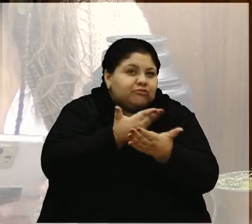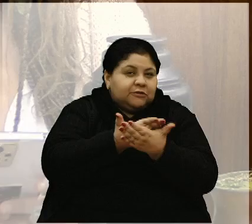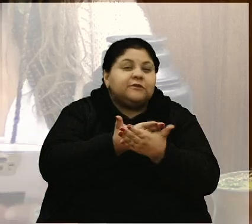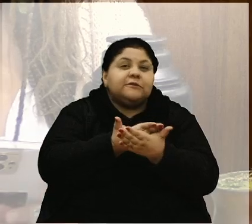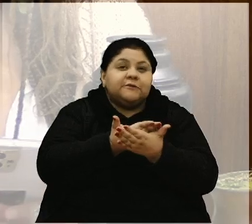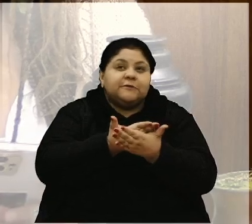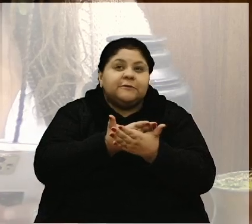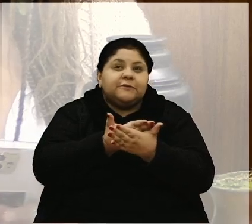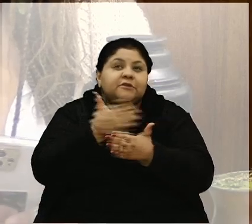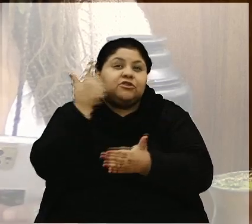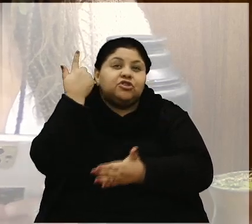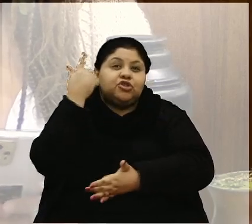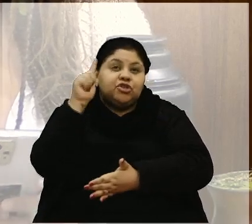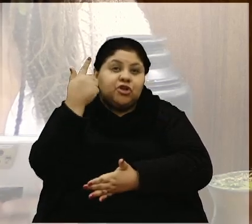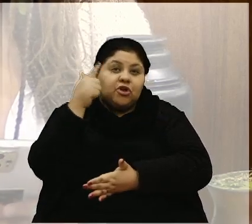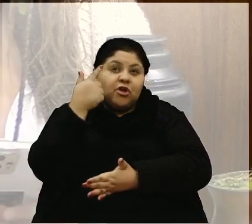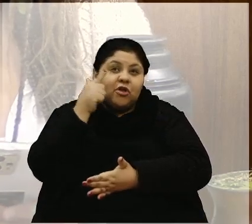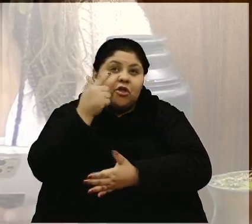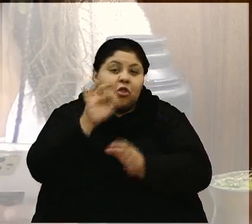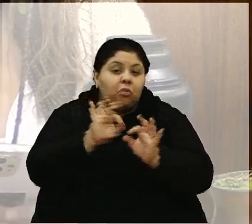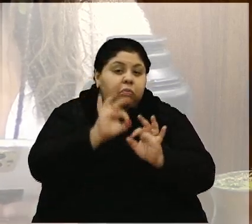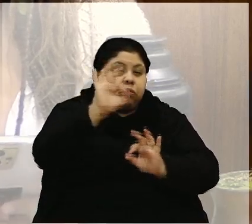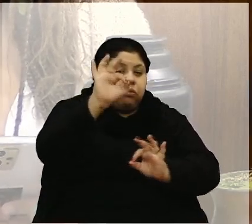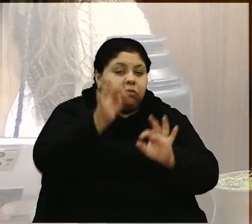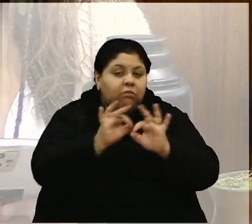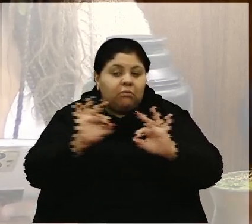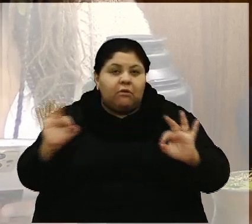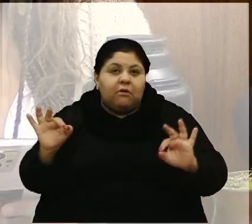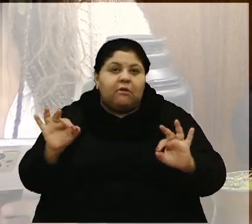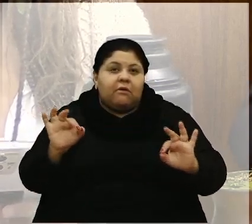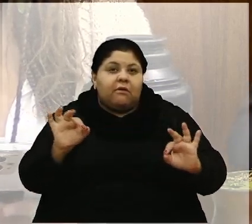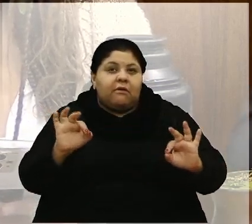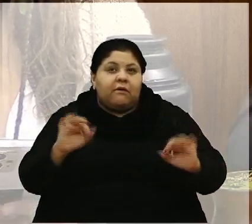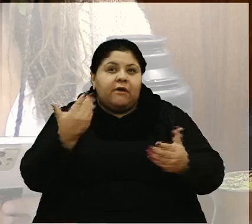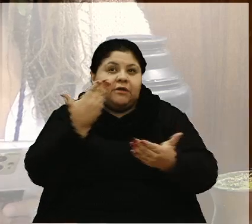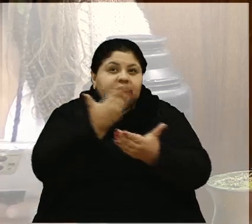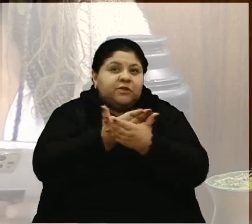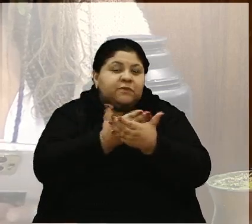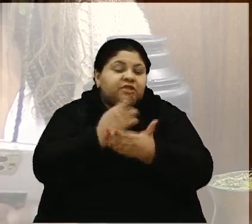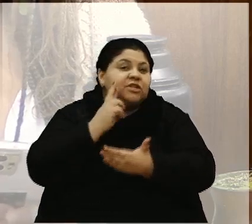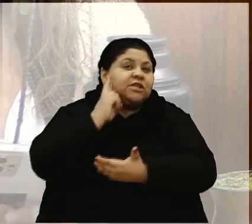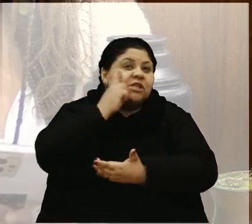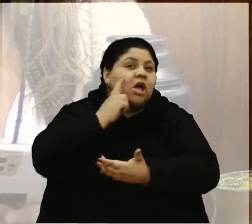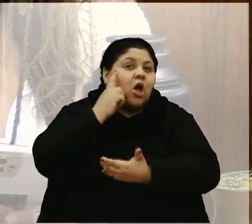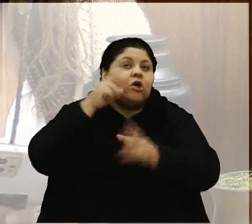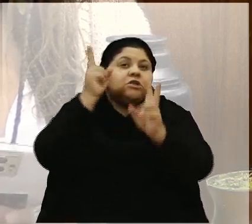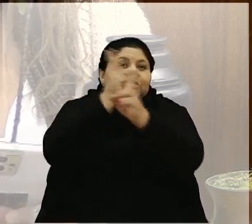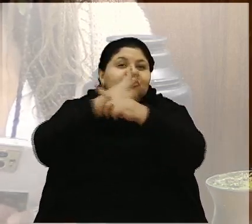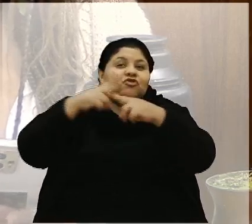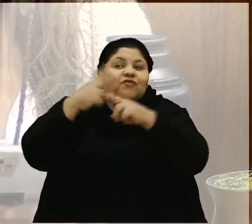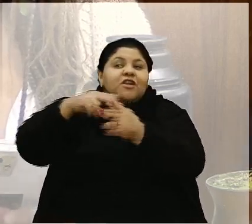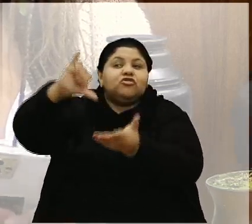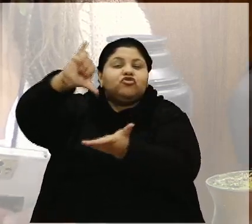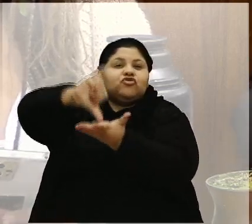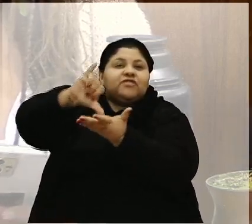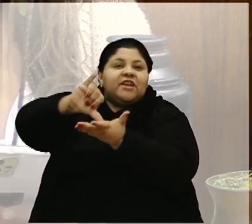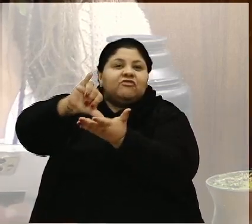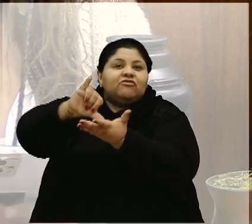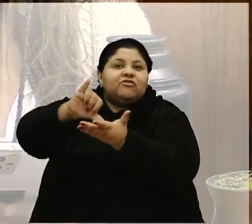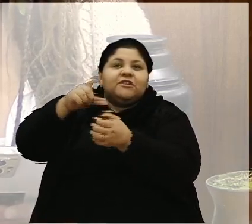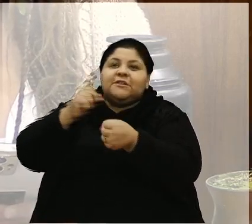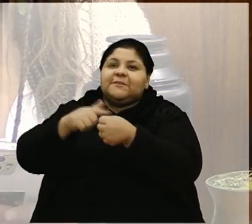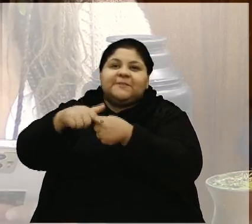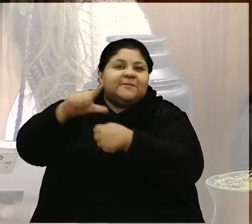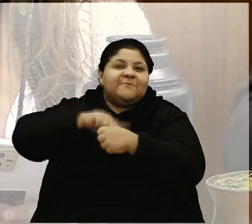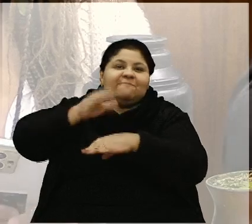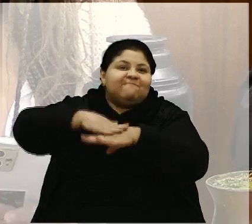de geografia, de longitude, de latitude, a gente aprendia lá na Rosa dos Ventos, que era o espaço central da cidade. Não tem mais, não tem o busto